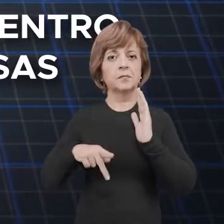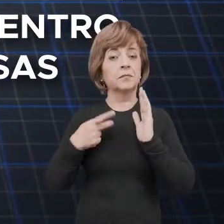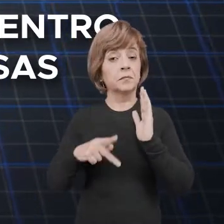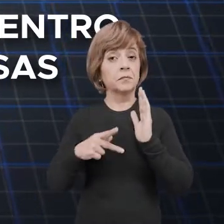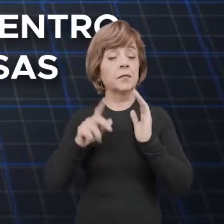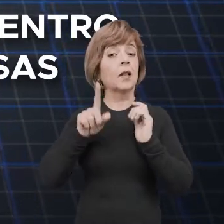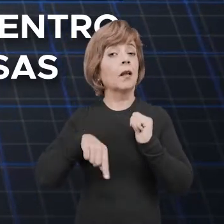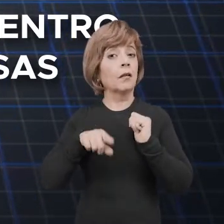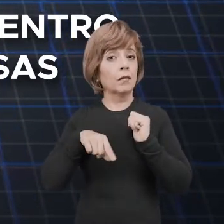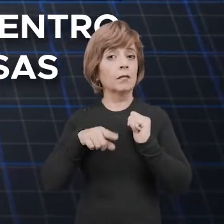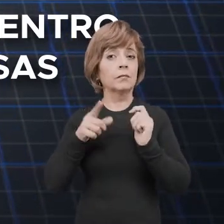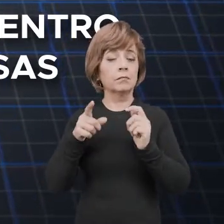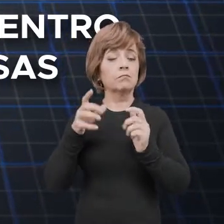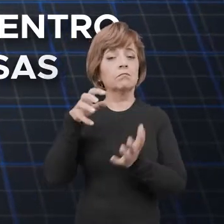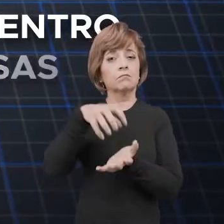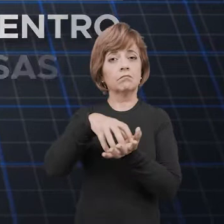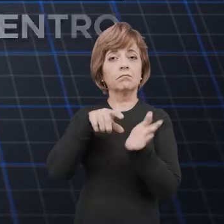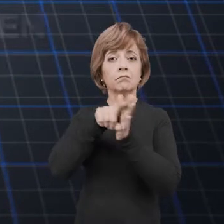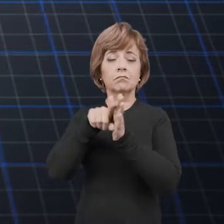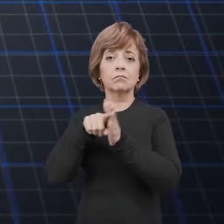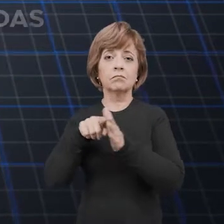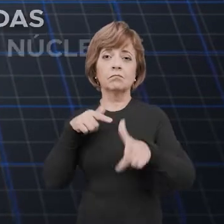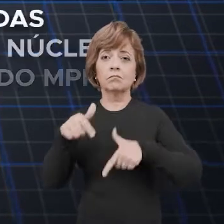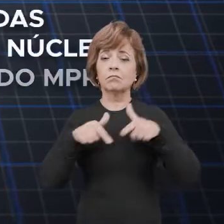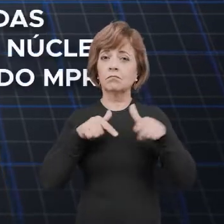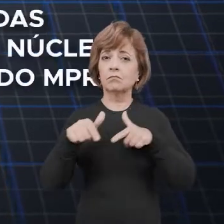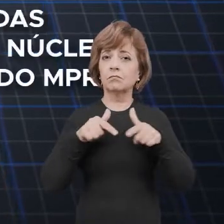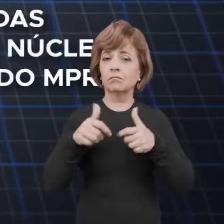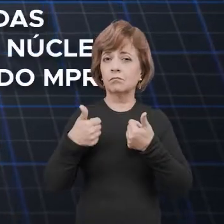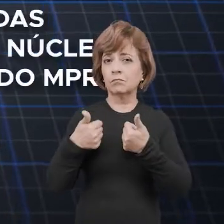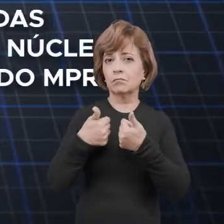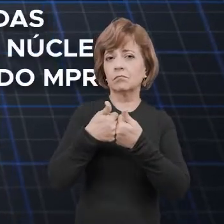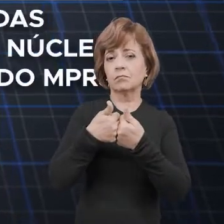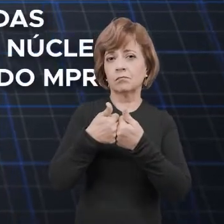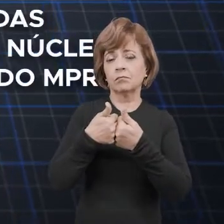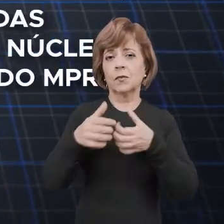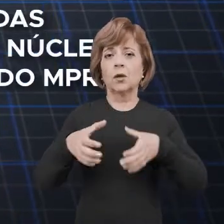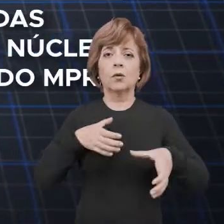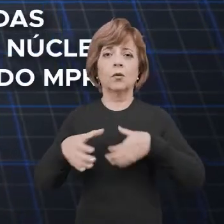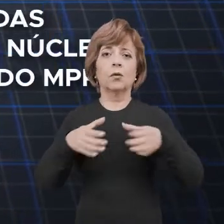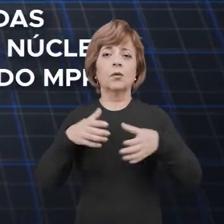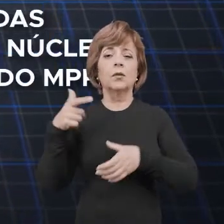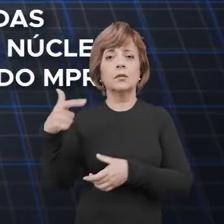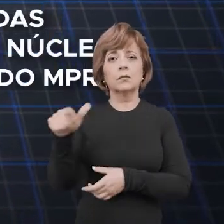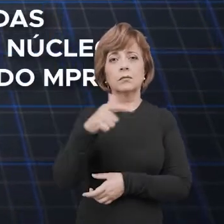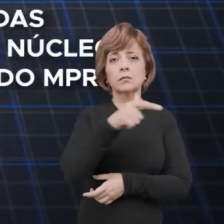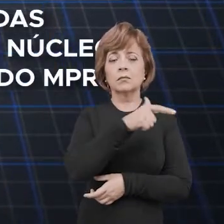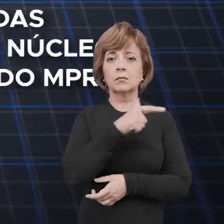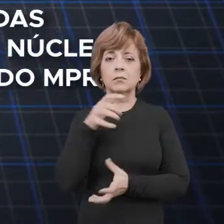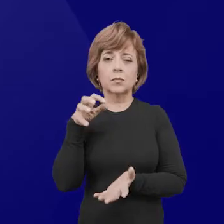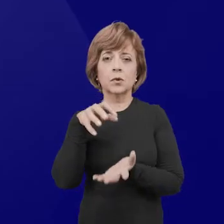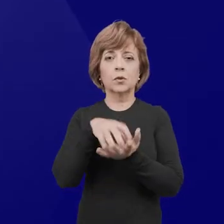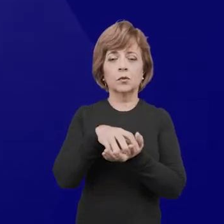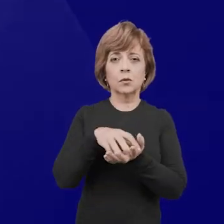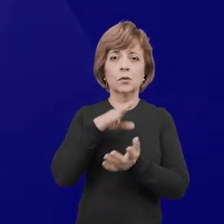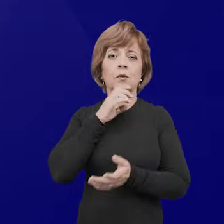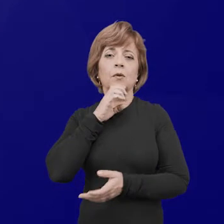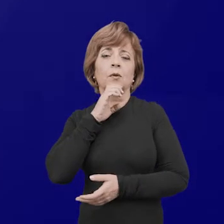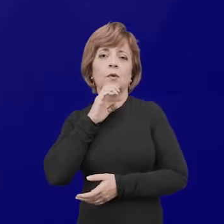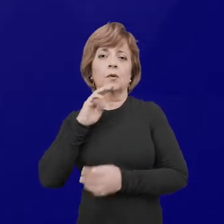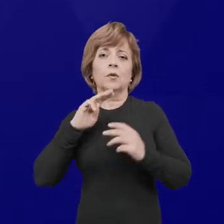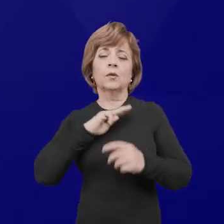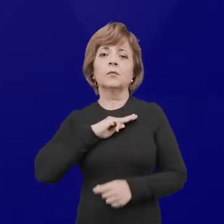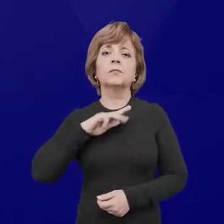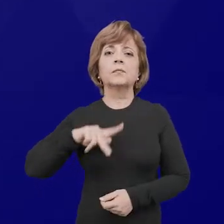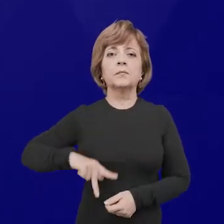é um centro de pesquisa que a gente trabalha muito próximo às outras coordenações do núcleo de conhecimento do MP. A gente